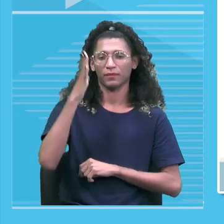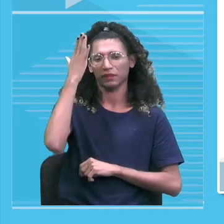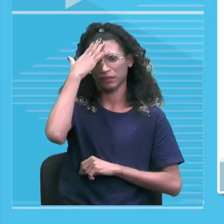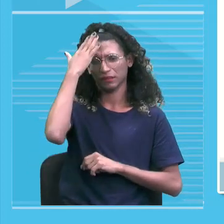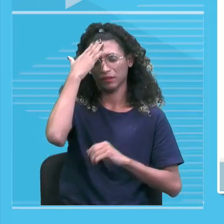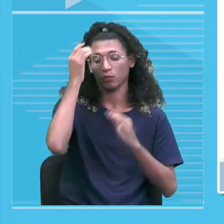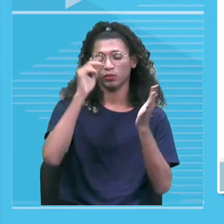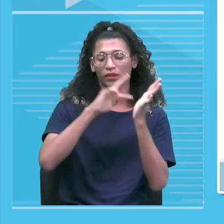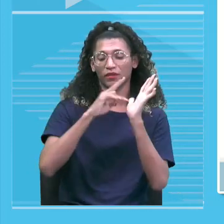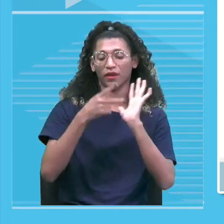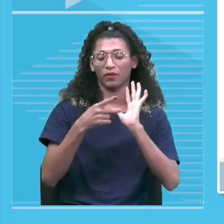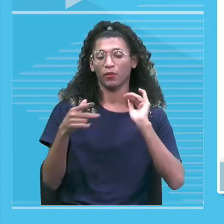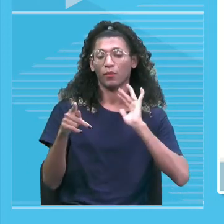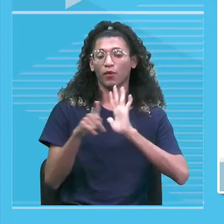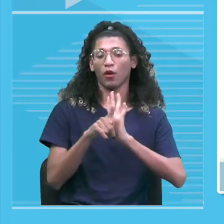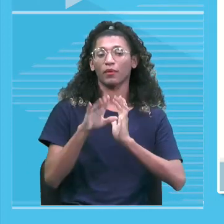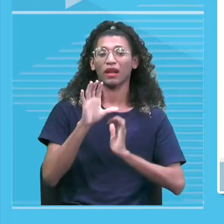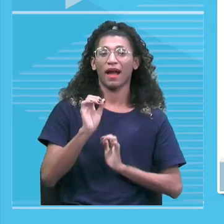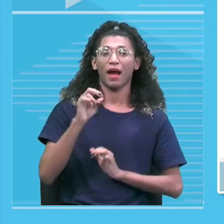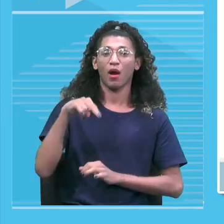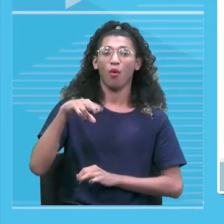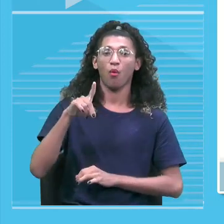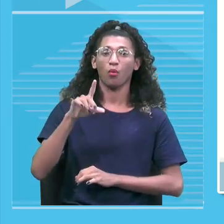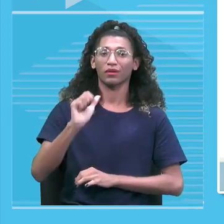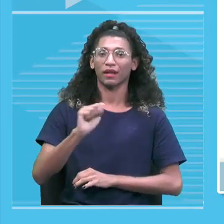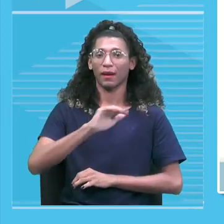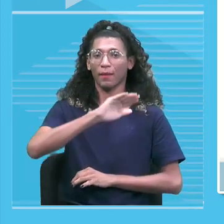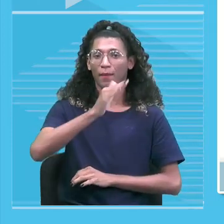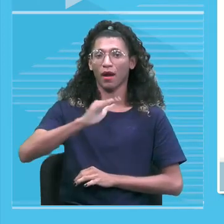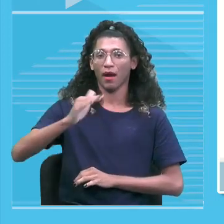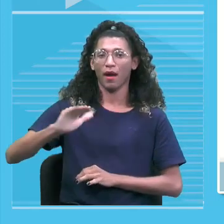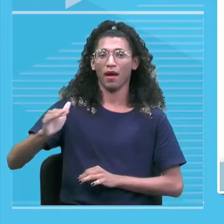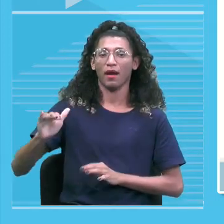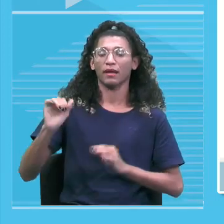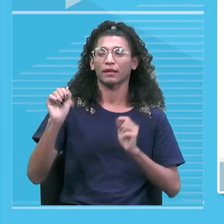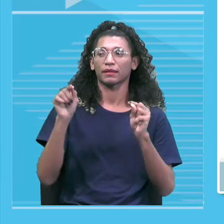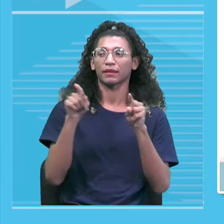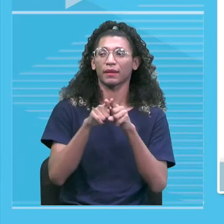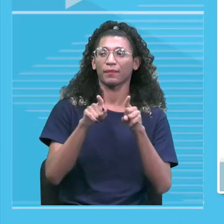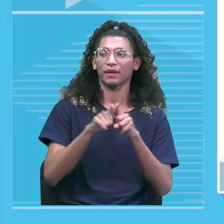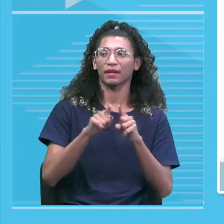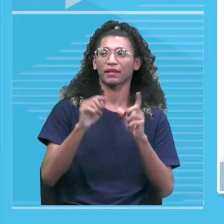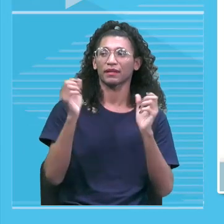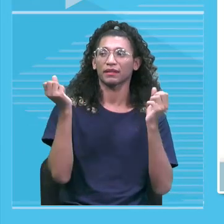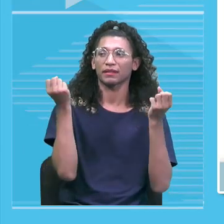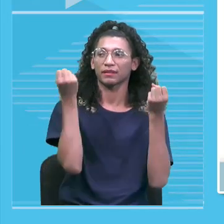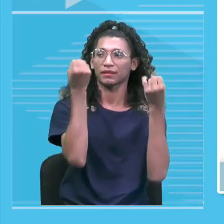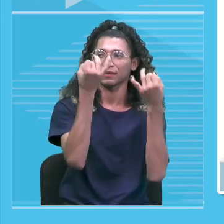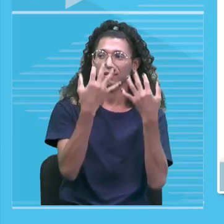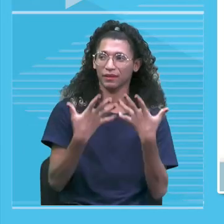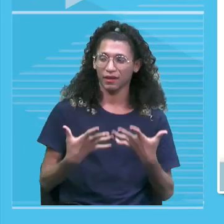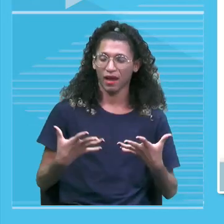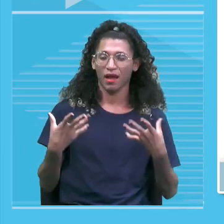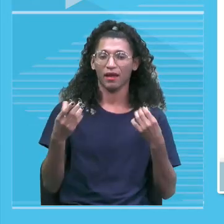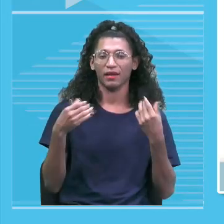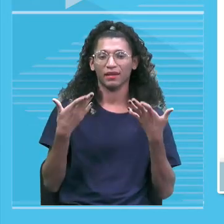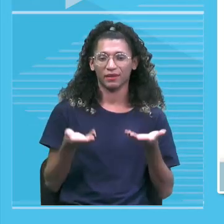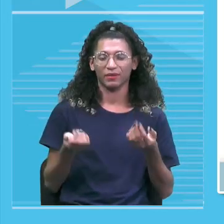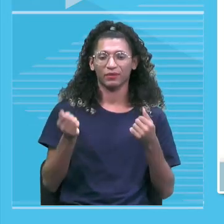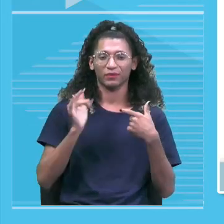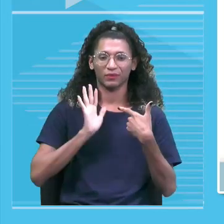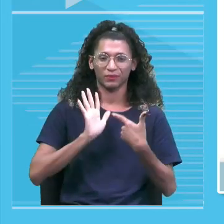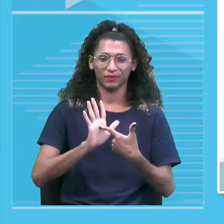O que é uma onda e classificar essas ondas Tá bom então a gente vai apresentar